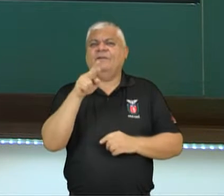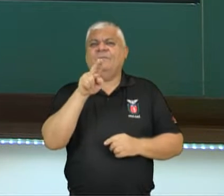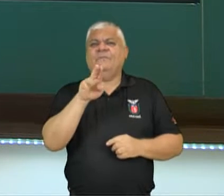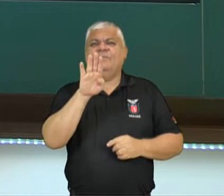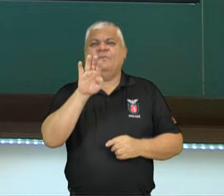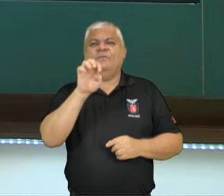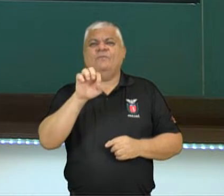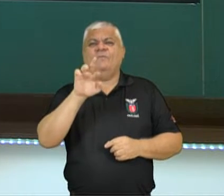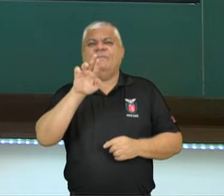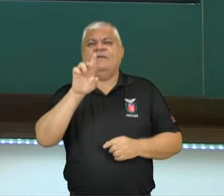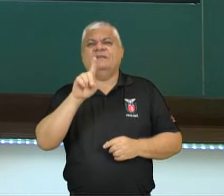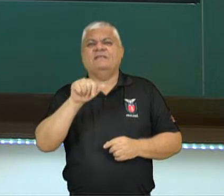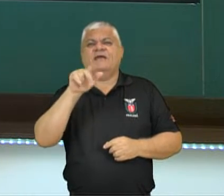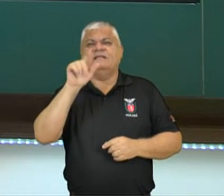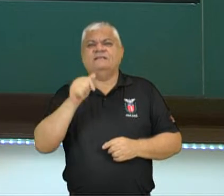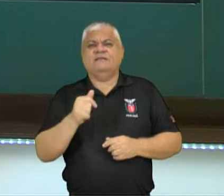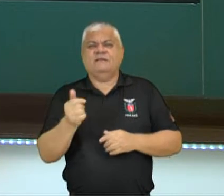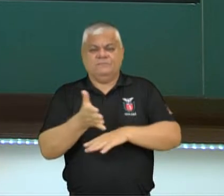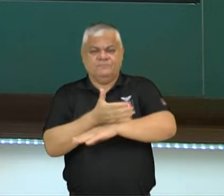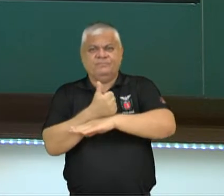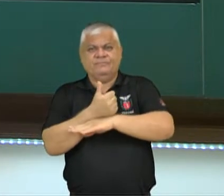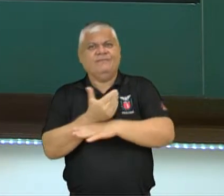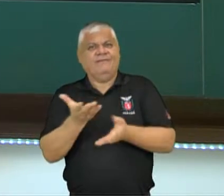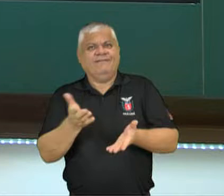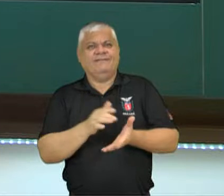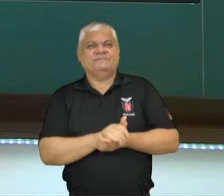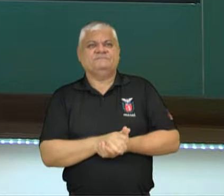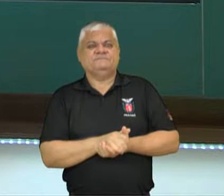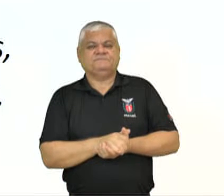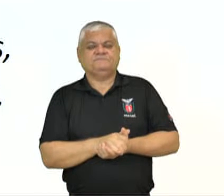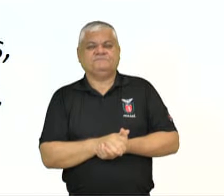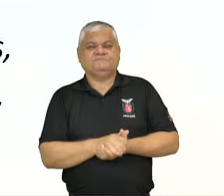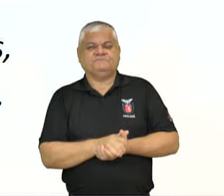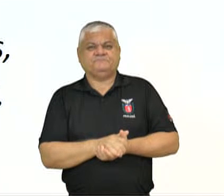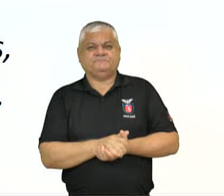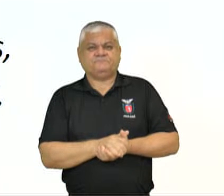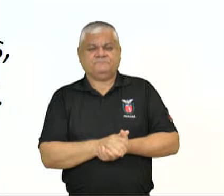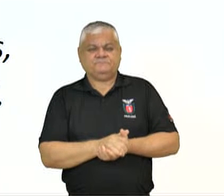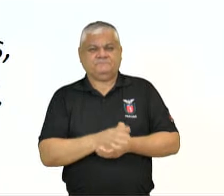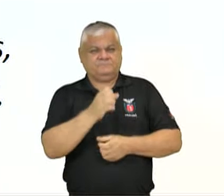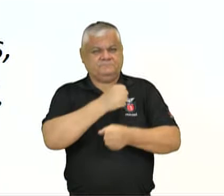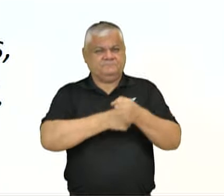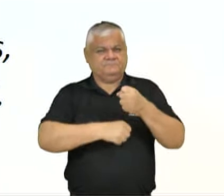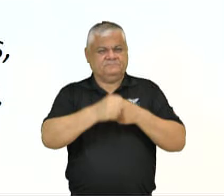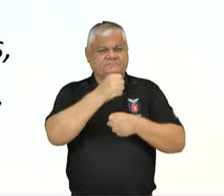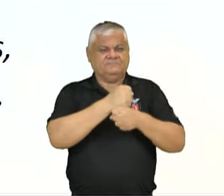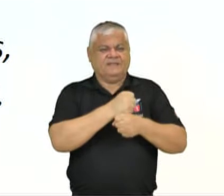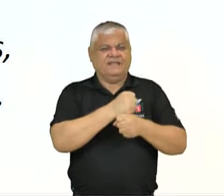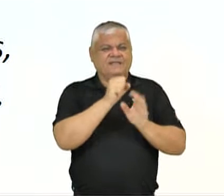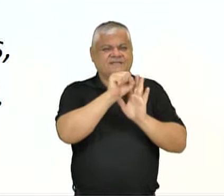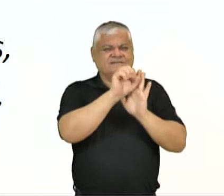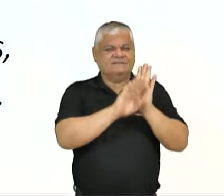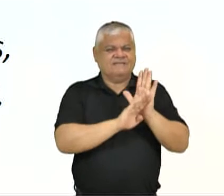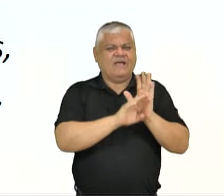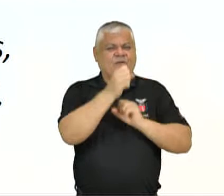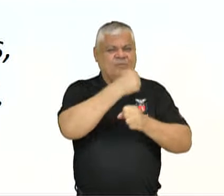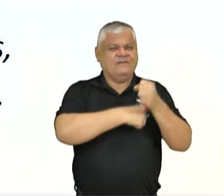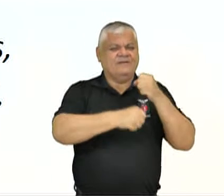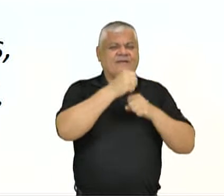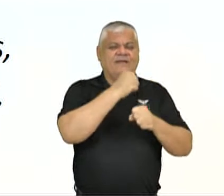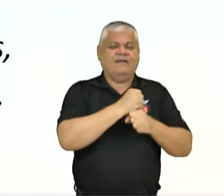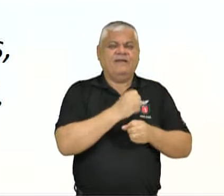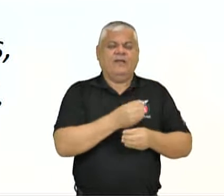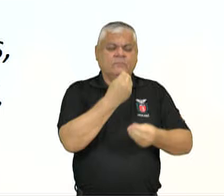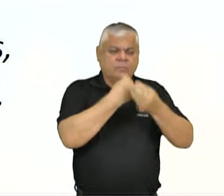está começando cada vez mais cedo. No início do século passado, a alimentação começou a melhorar e